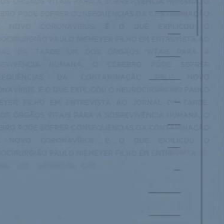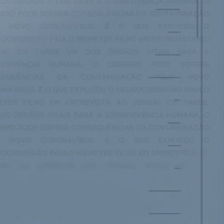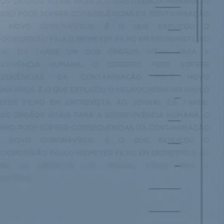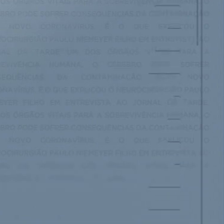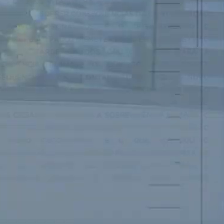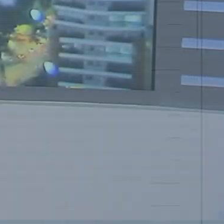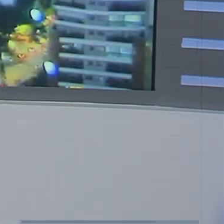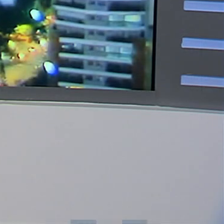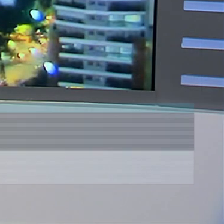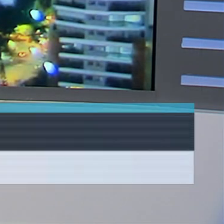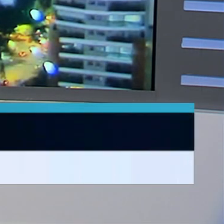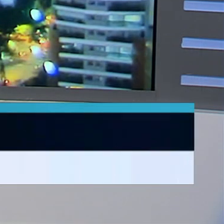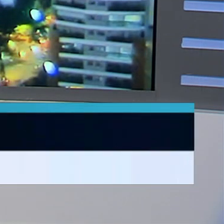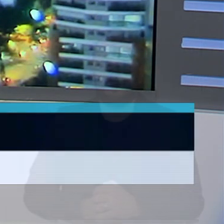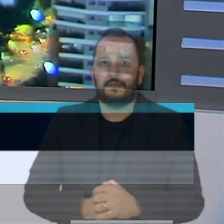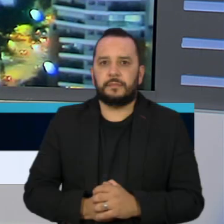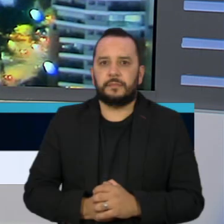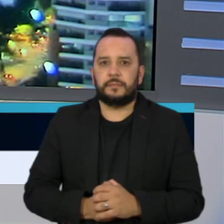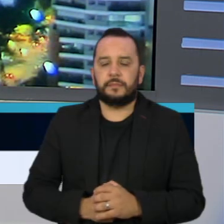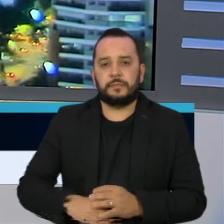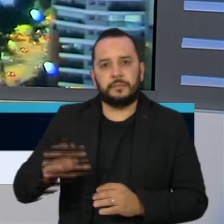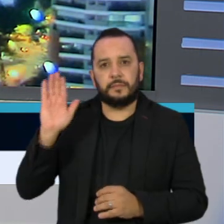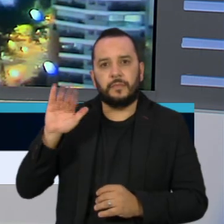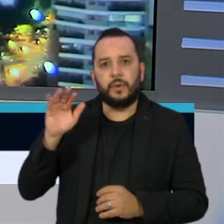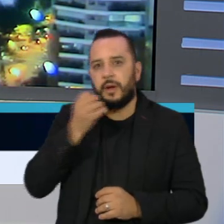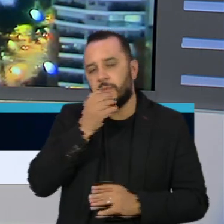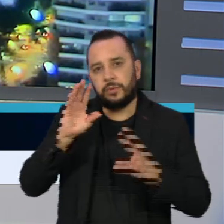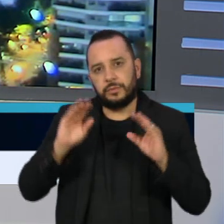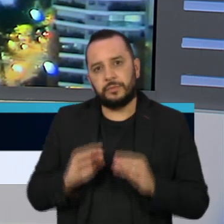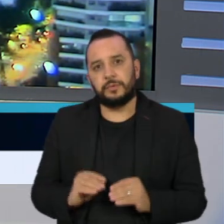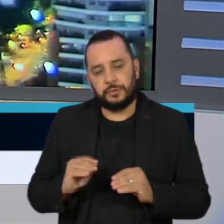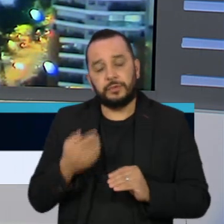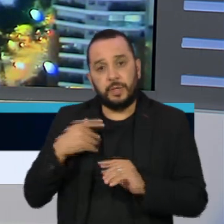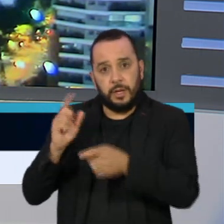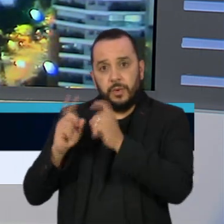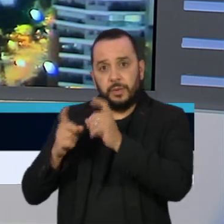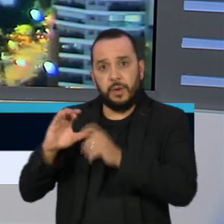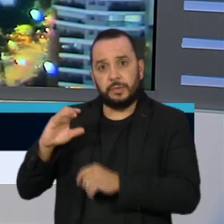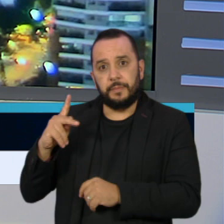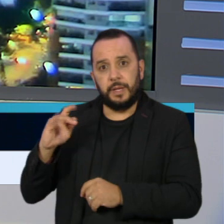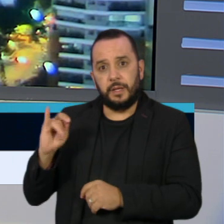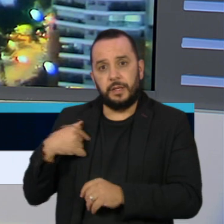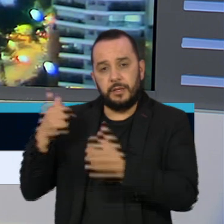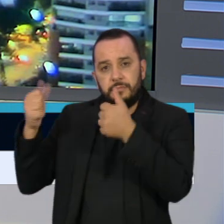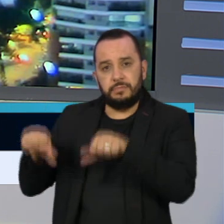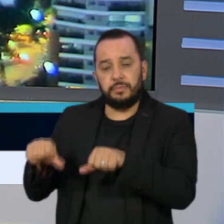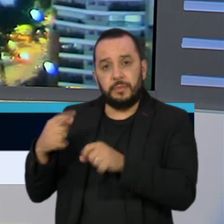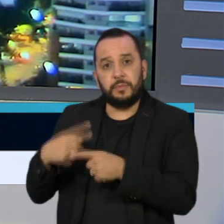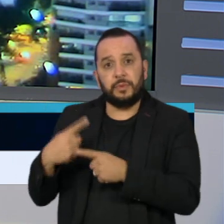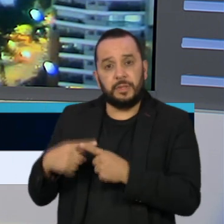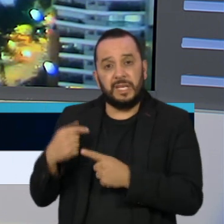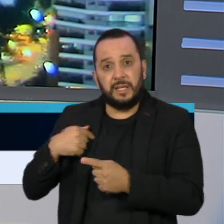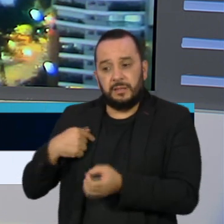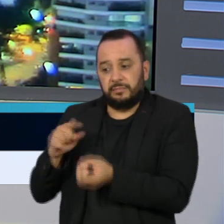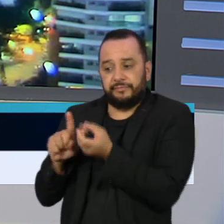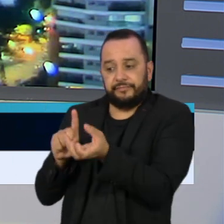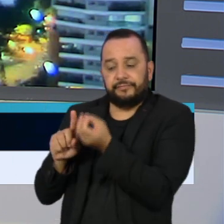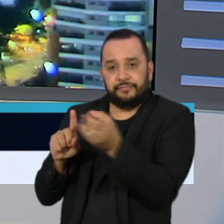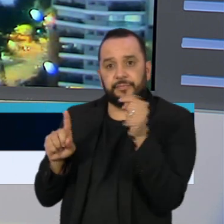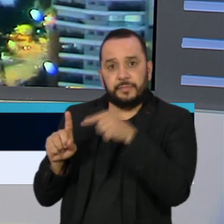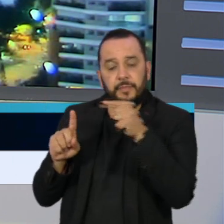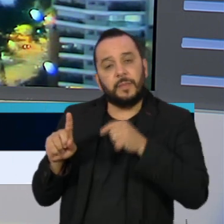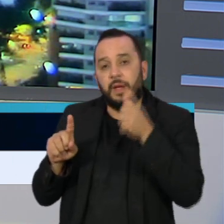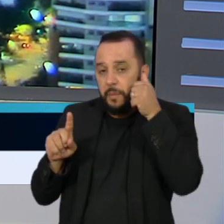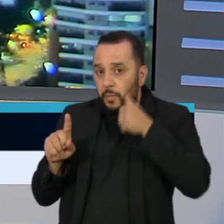aí O olá boa noite a sessão da CPI da pandemia foi suspensa depois que a técnica da